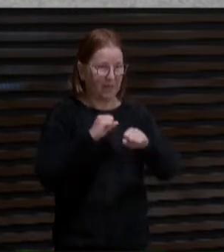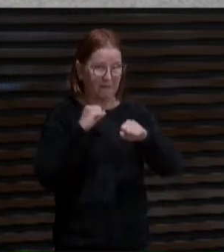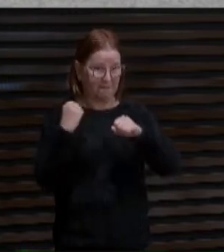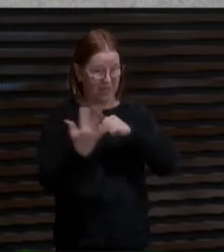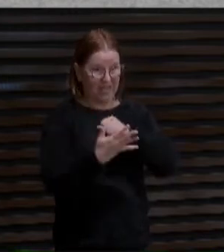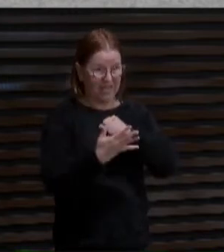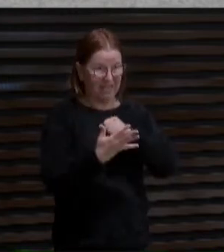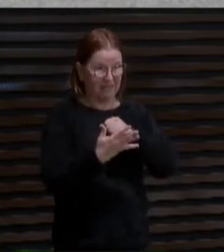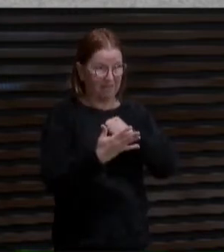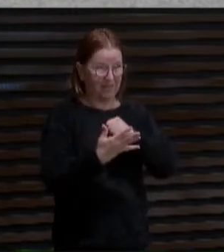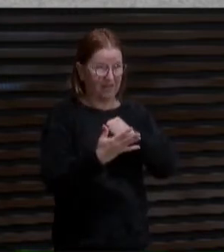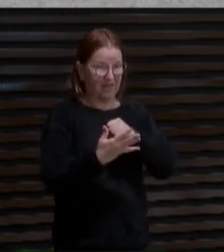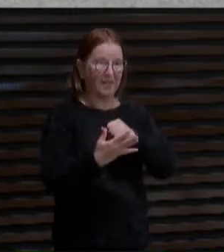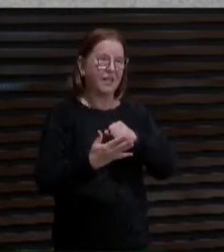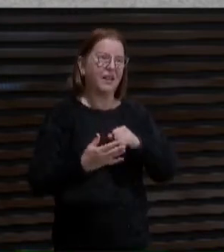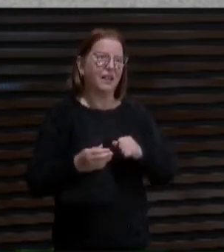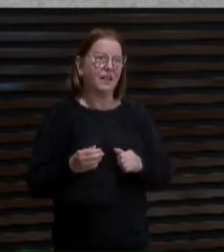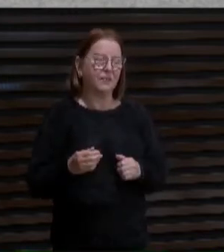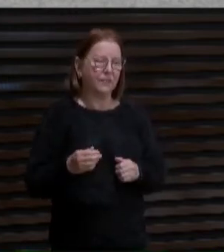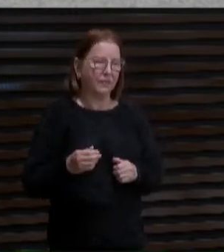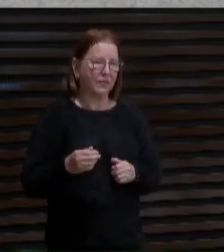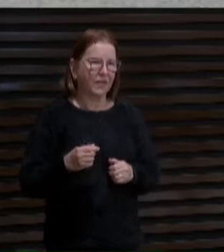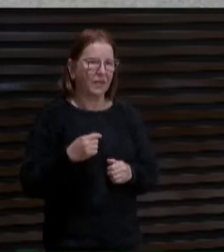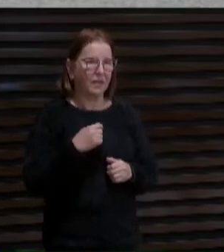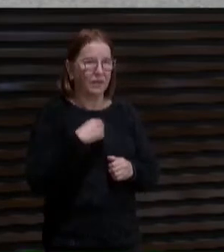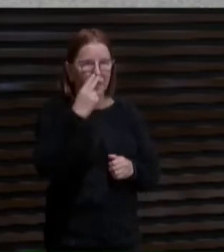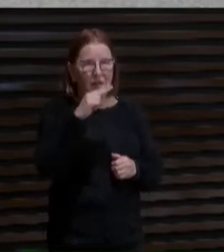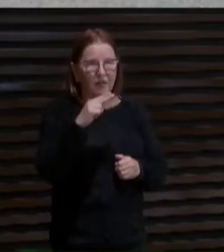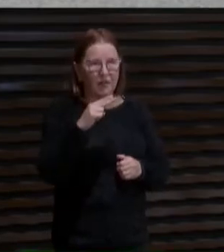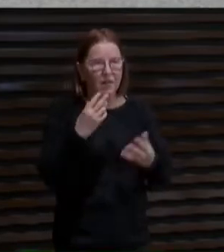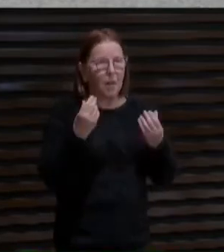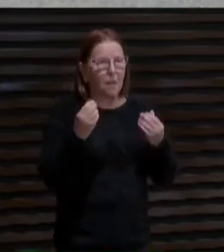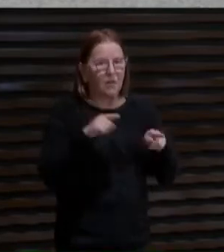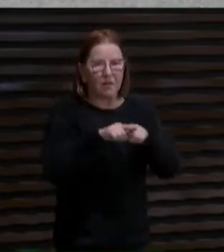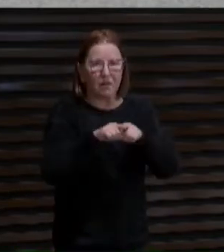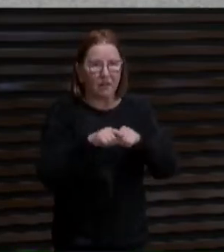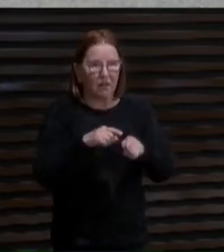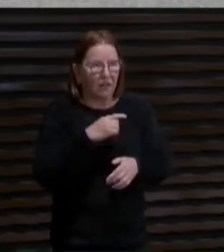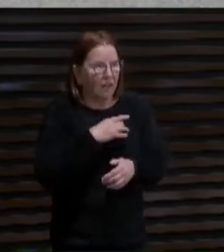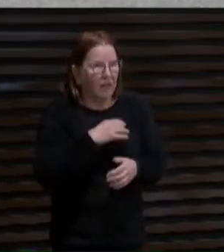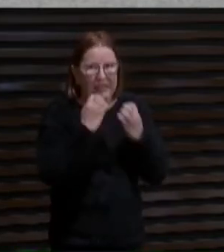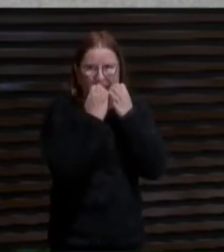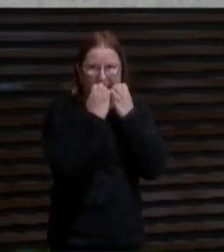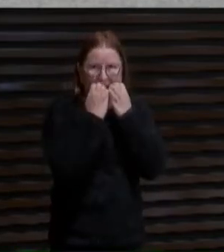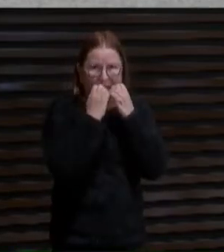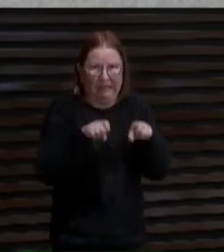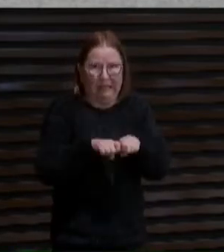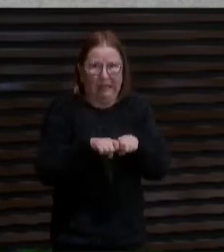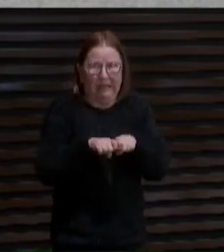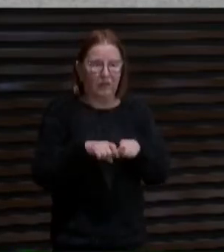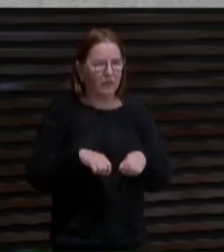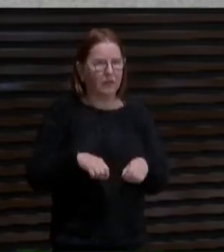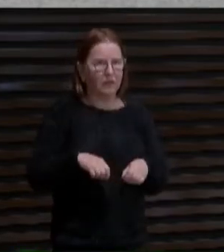outra quando veio a pandemia eu vi muitos irmãos apavorados falei